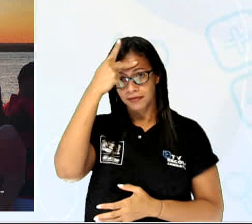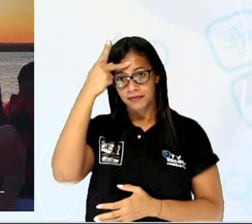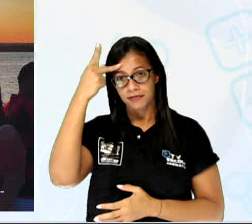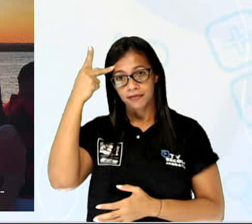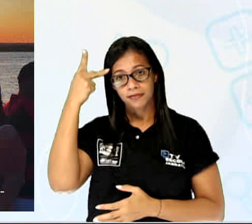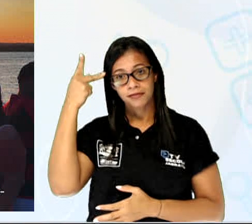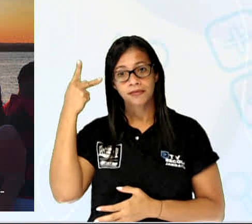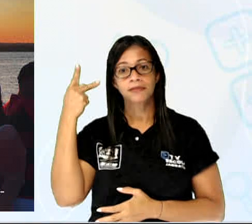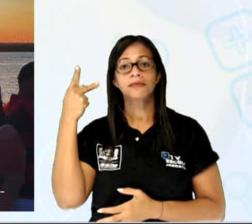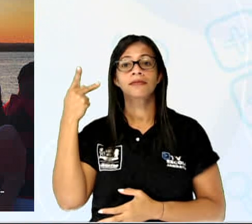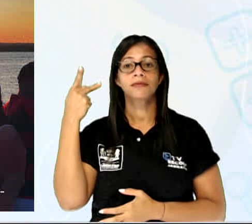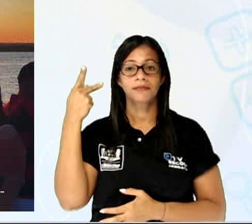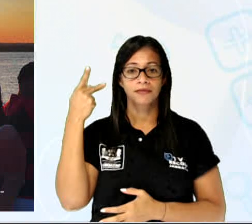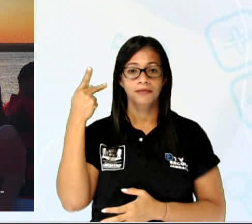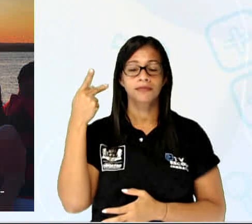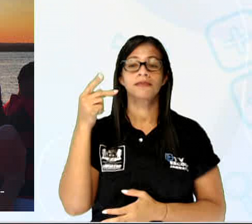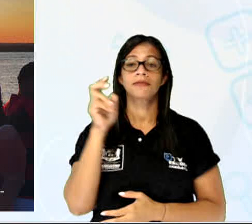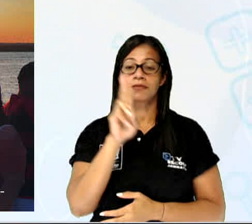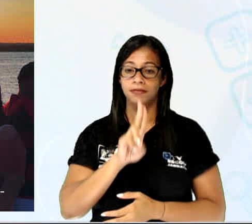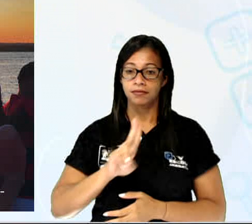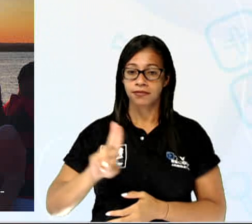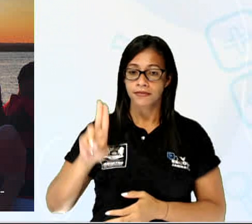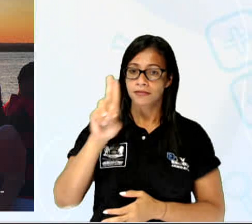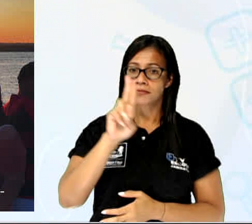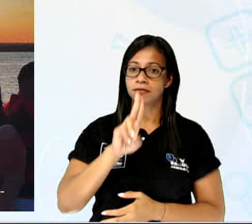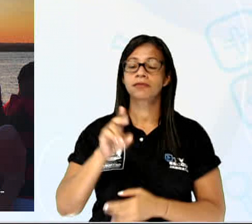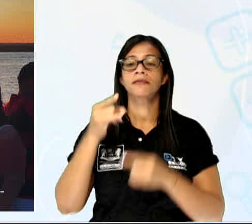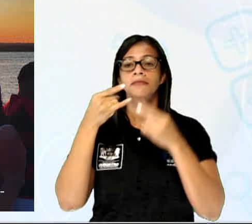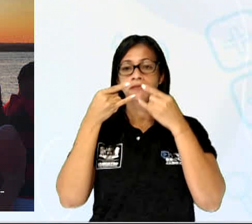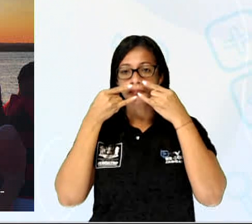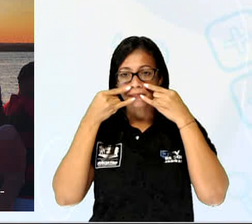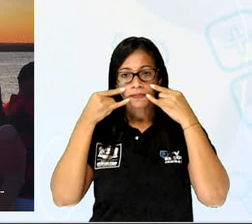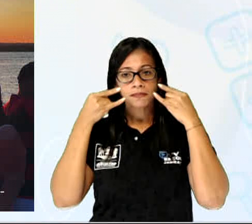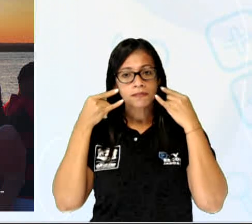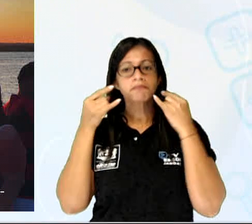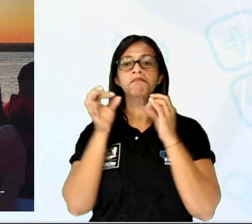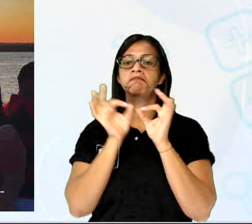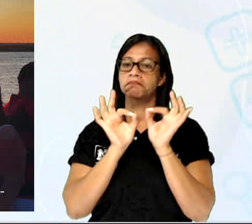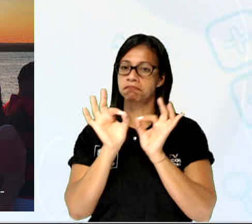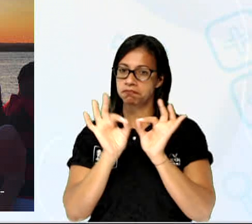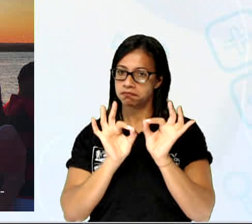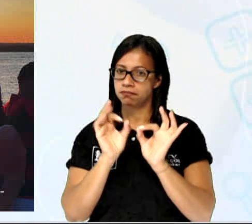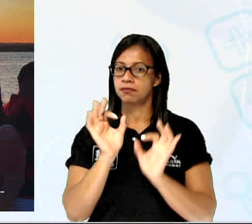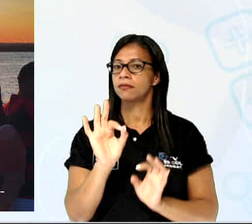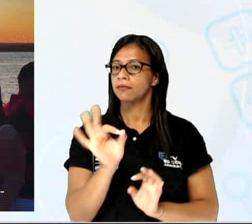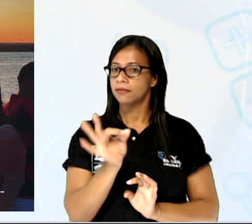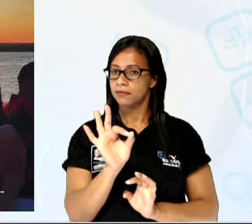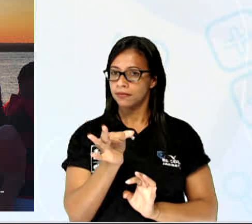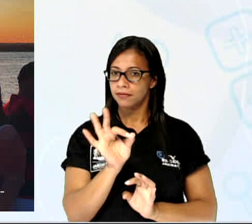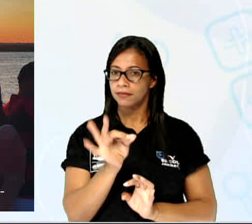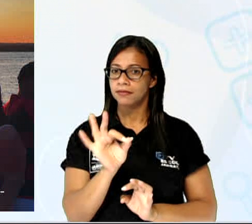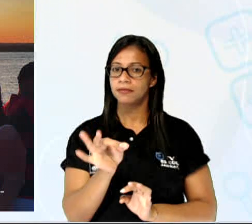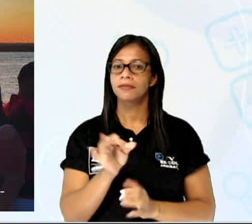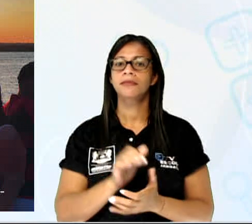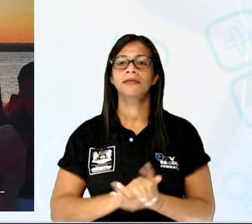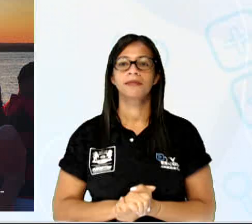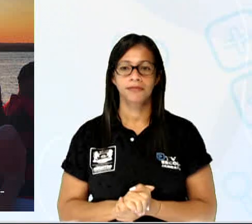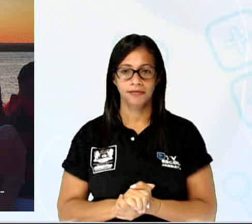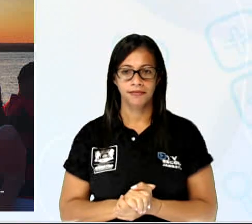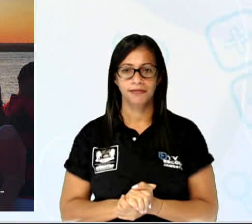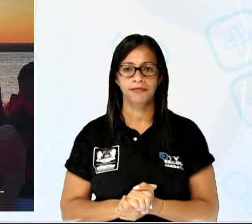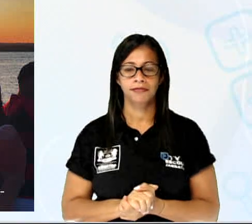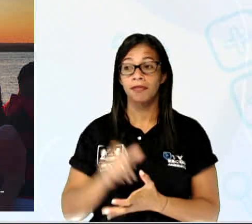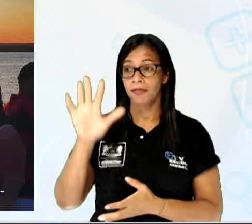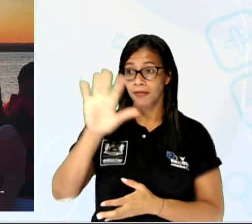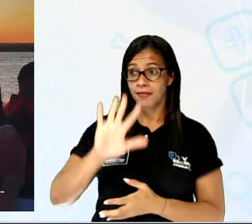que conhece alguém da foto. Isso mesmo, é a professora Cristiane. Então, vocês estão vendo a